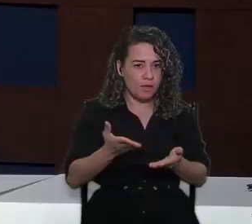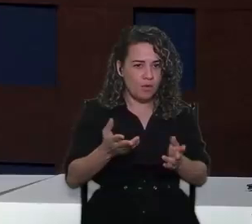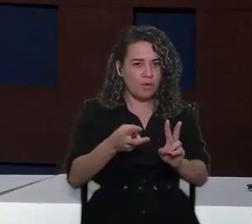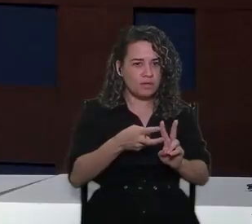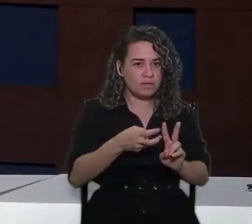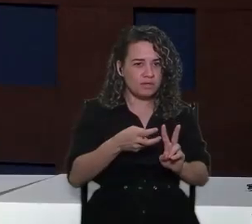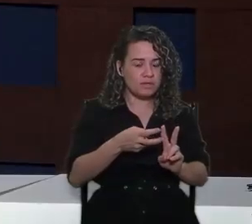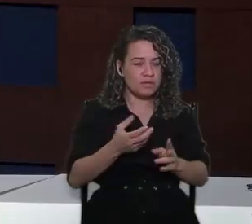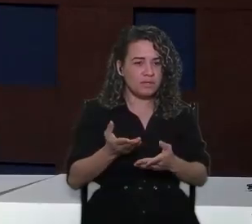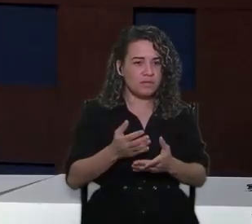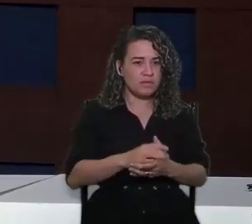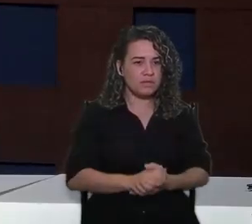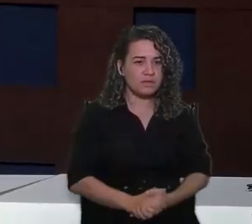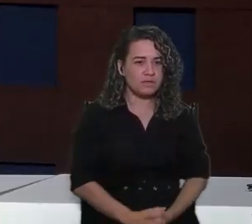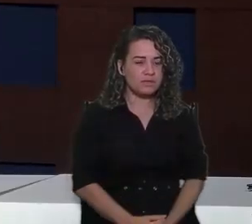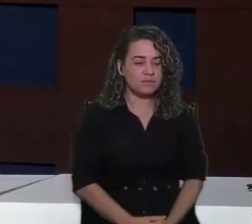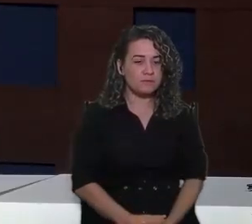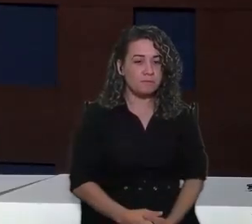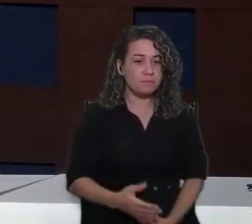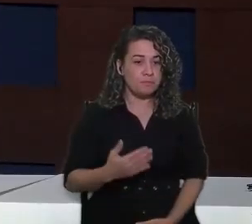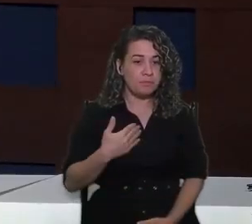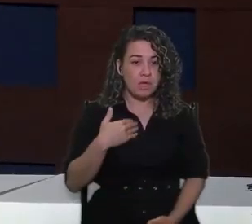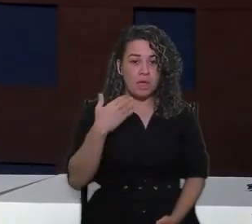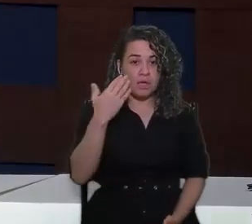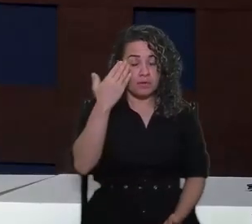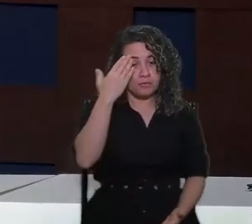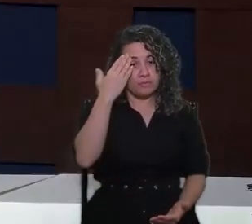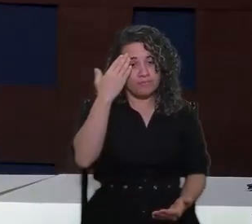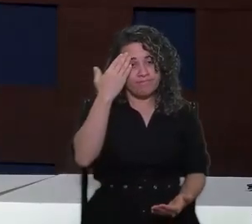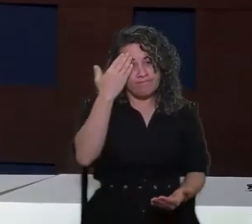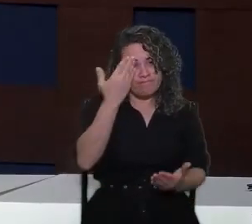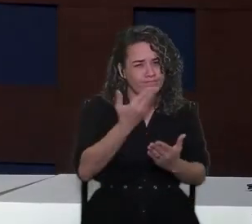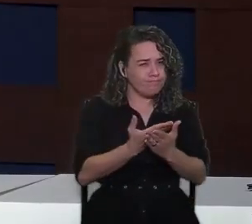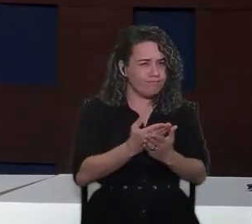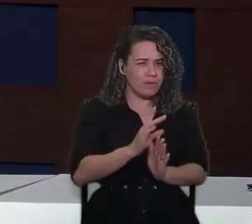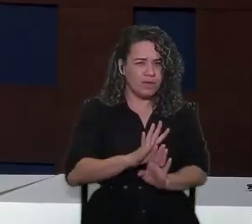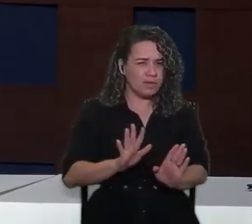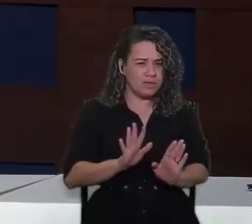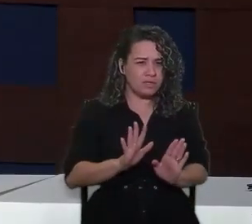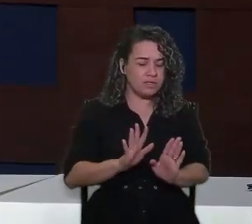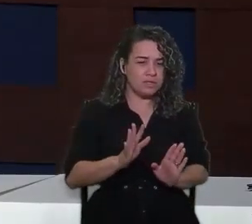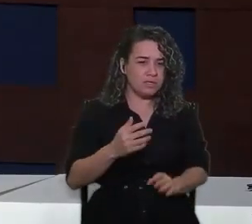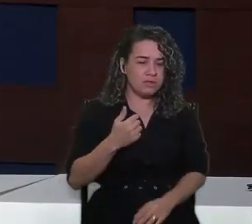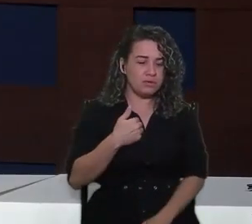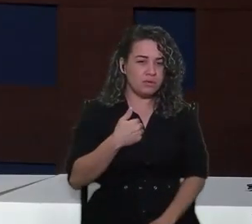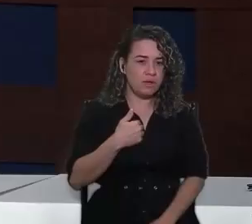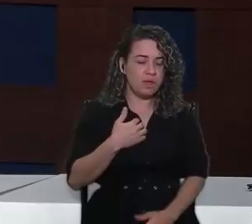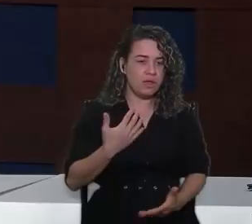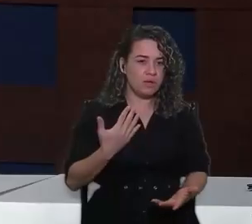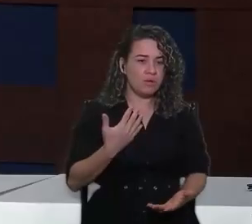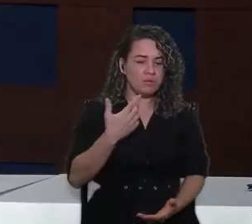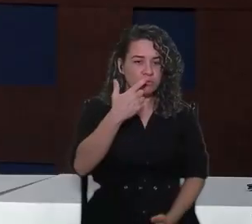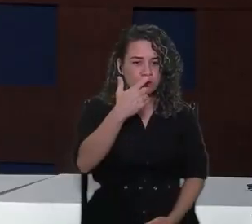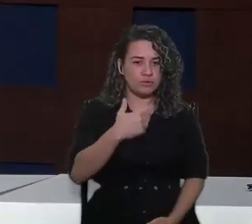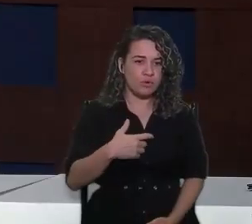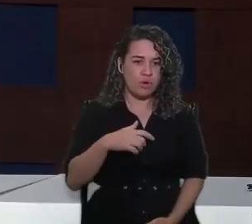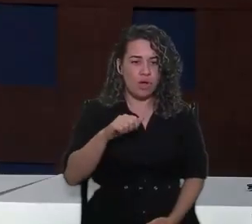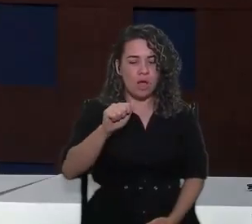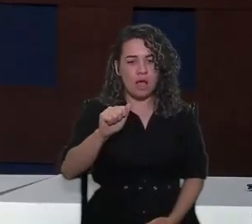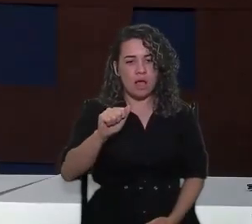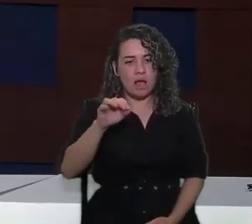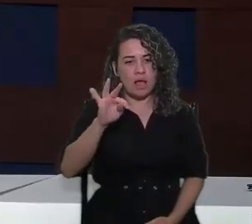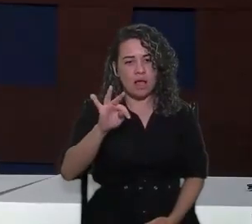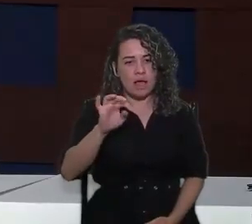sou absolutamente ateu, mas eu gosto de pensar nessas coisas, eu gosto de imaginar